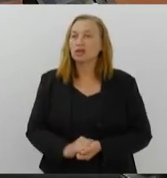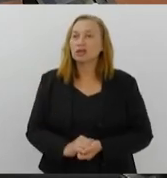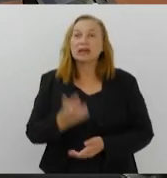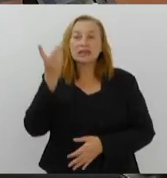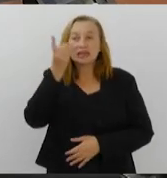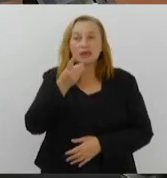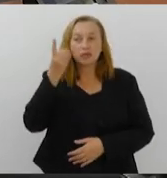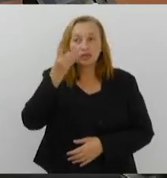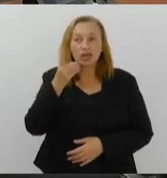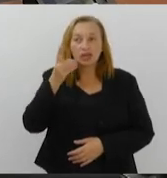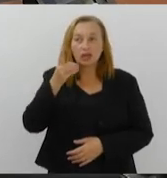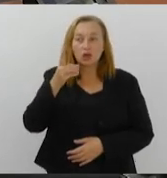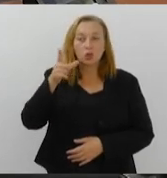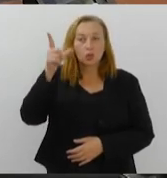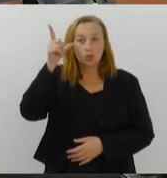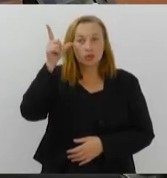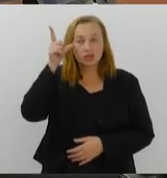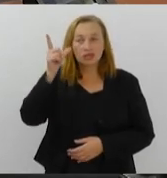Deputada Lucinha.